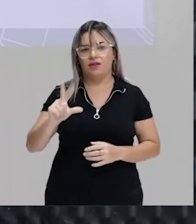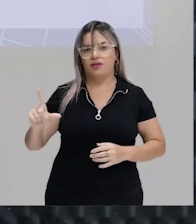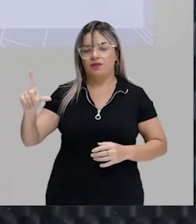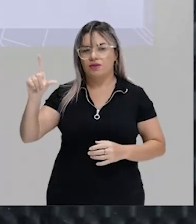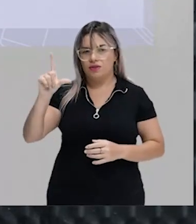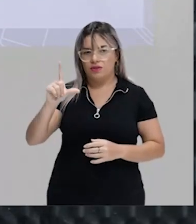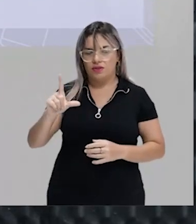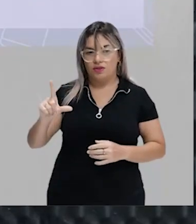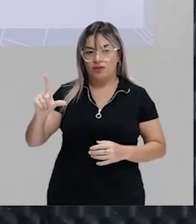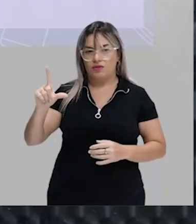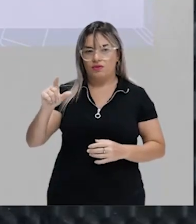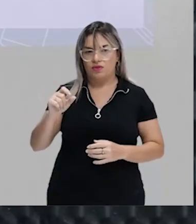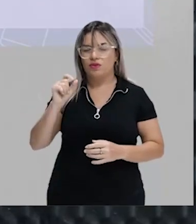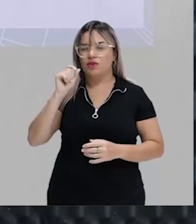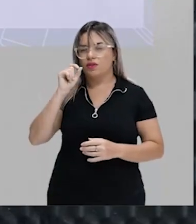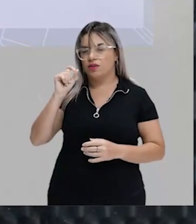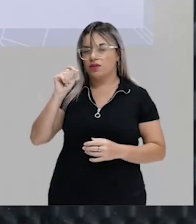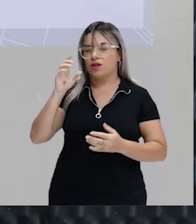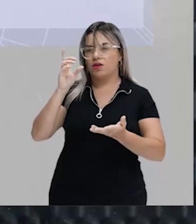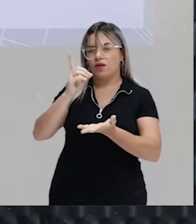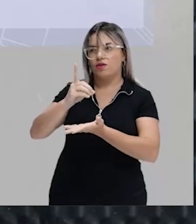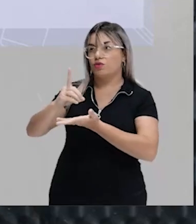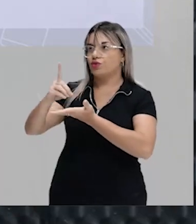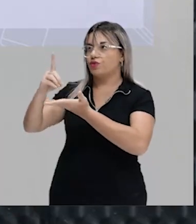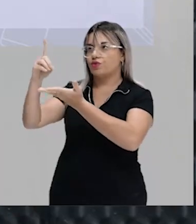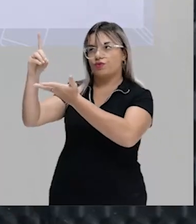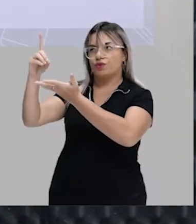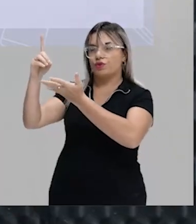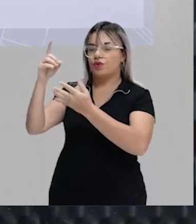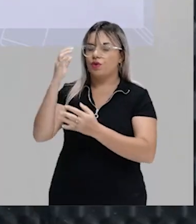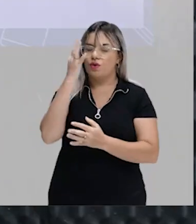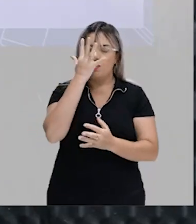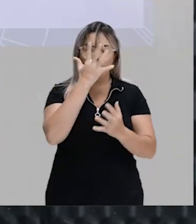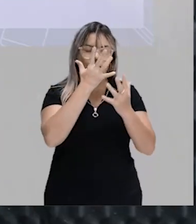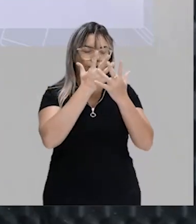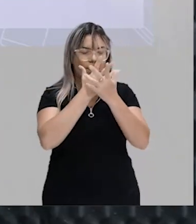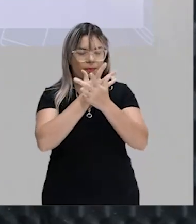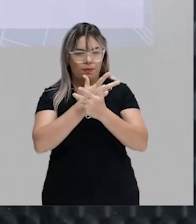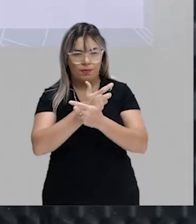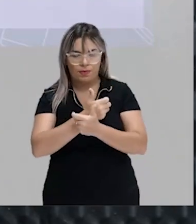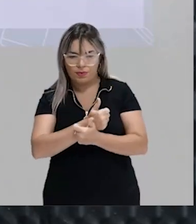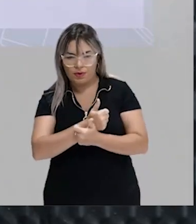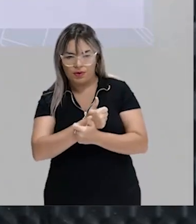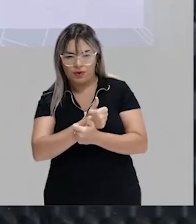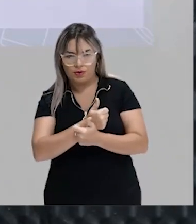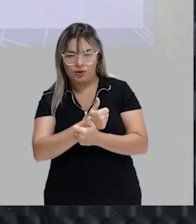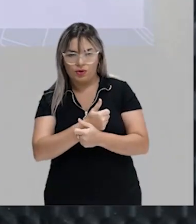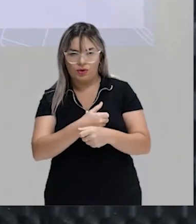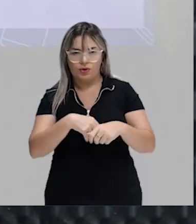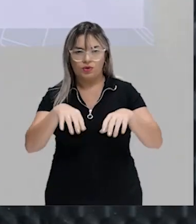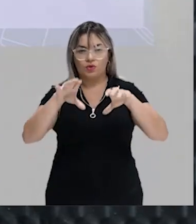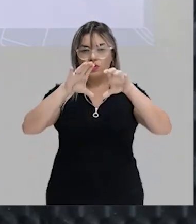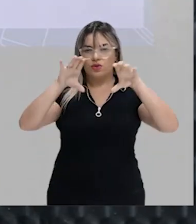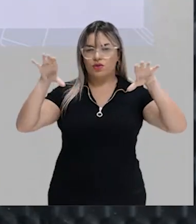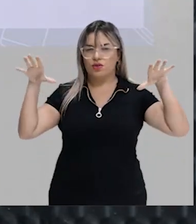muito essa questão do divino, do belo, tá? do celestial. Os povos, em geral,